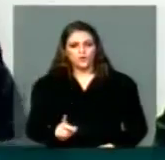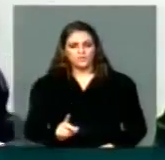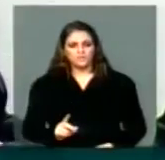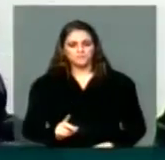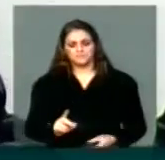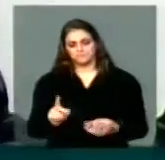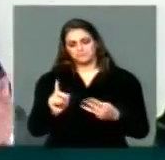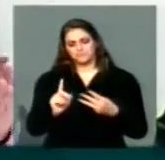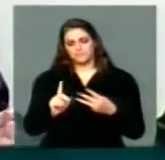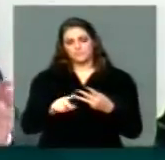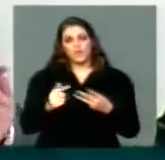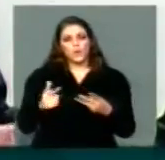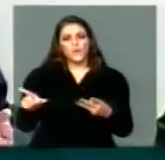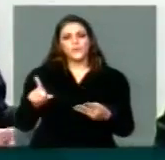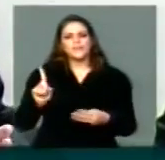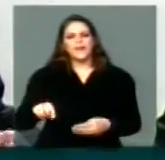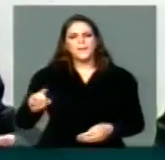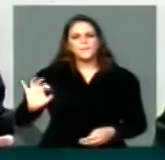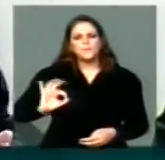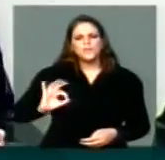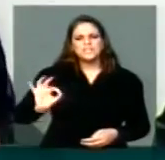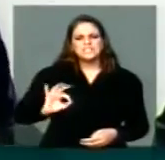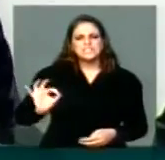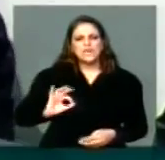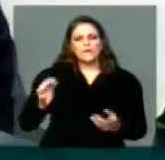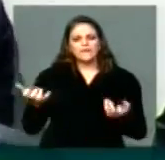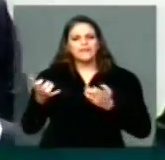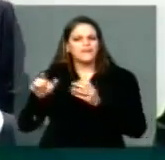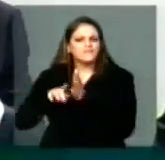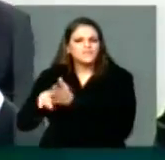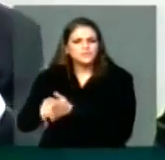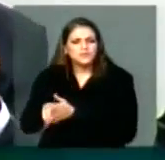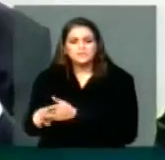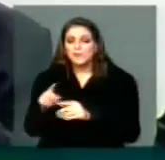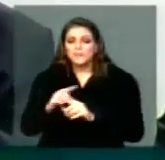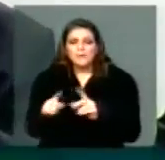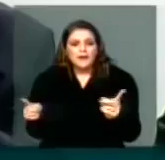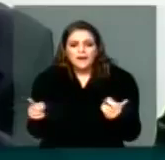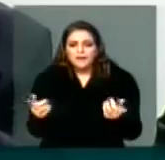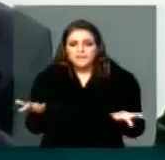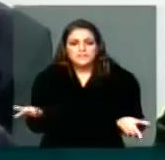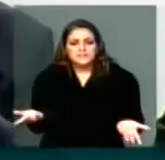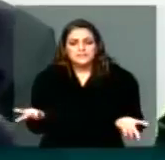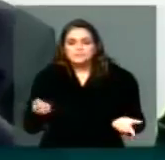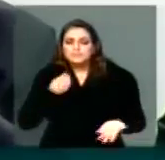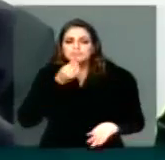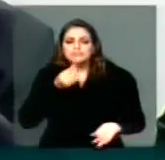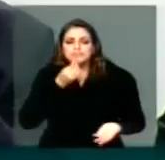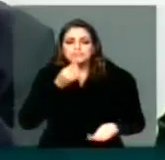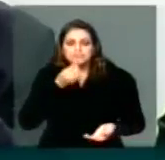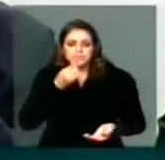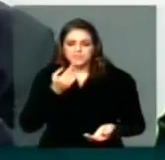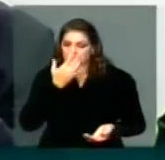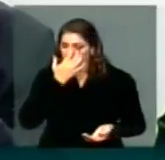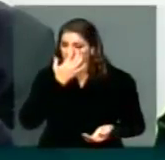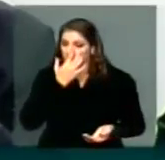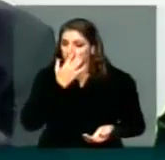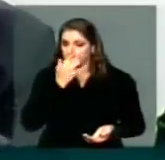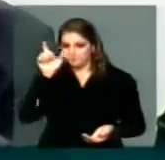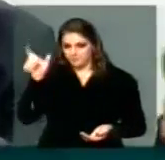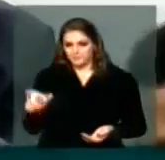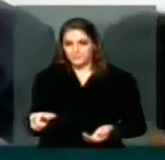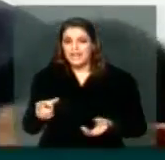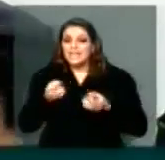do policial, que ele insiste em querer aprofundar a investigação. Mas se ele teve a condição de pegar um delator preso